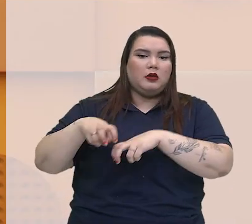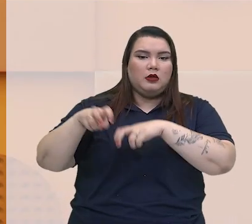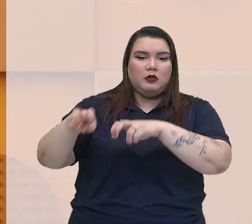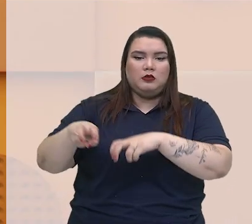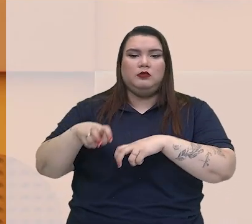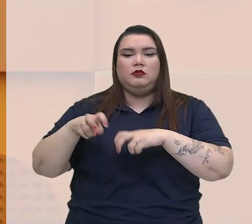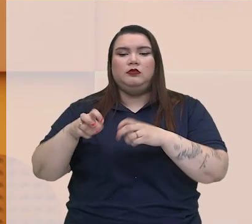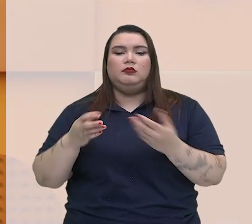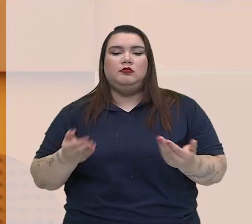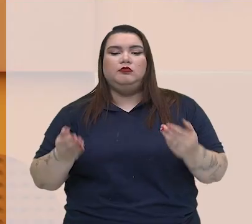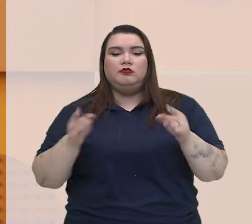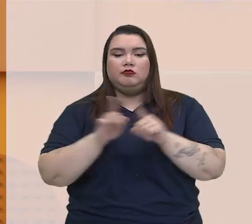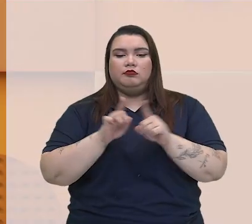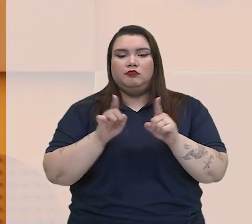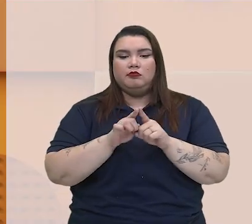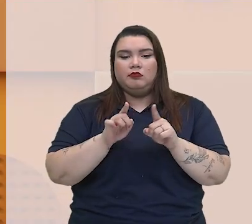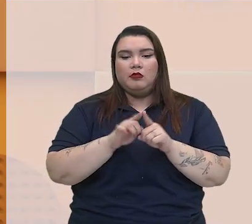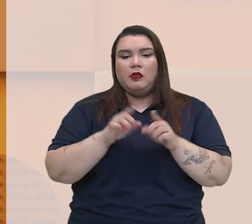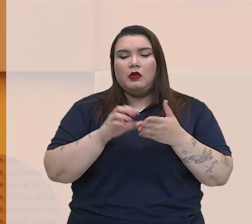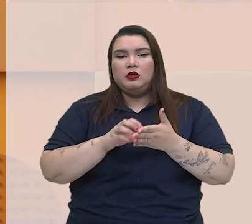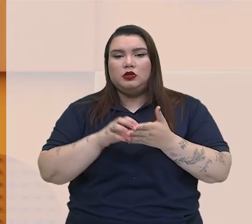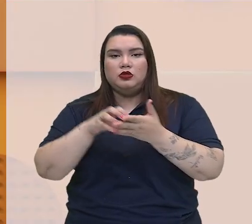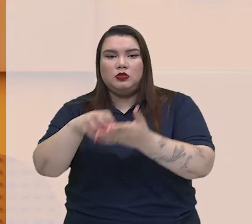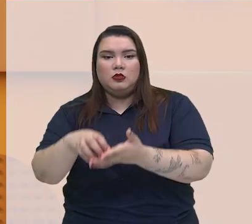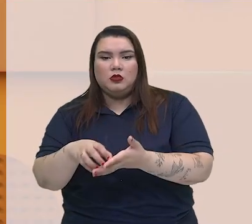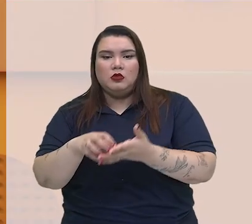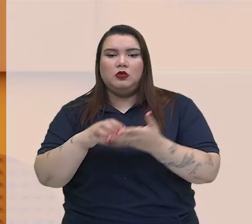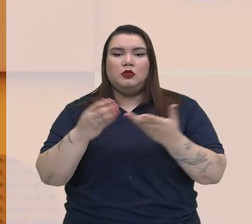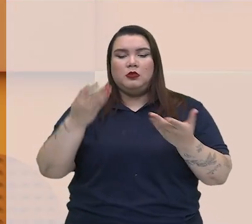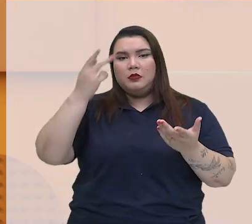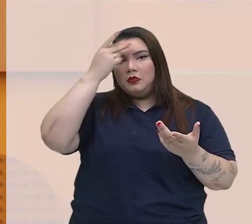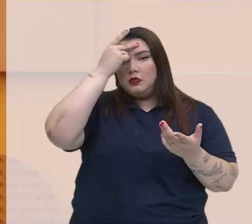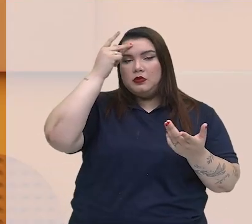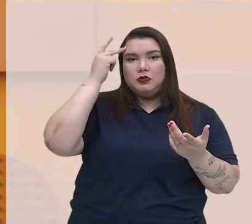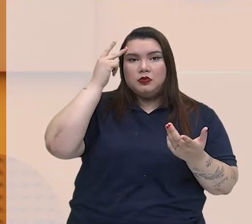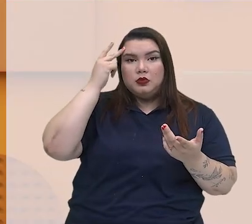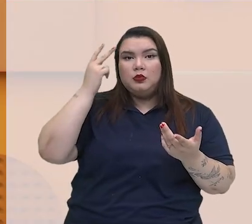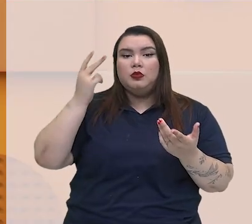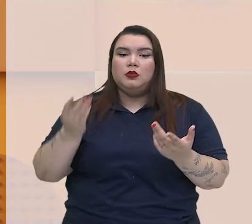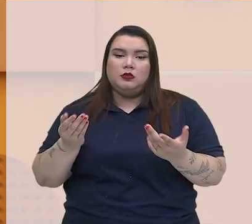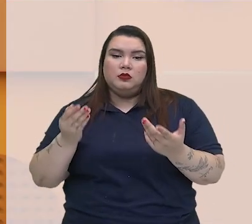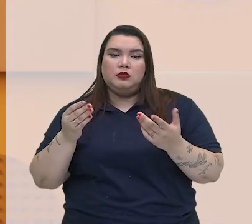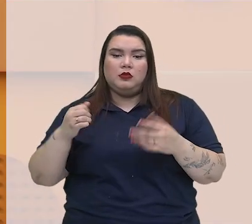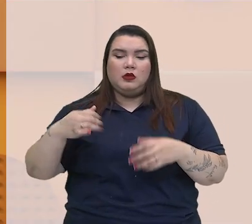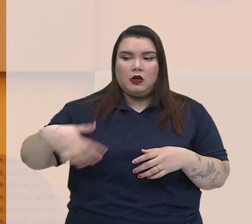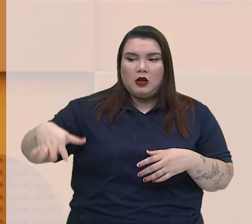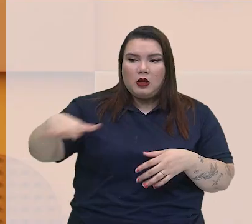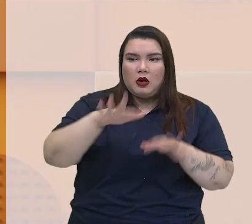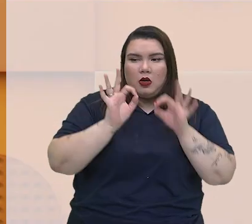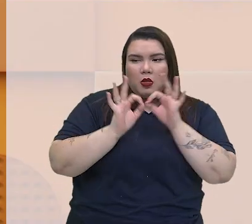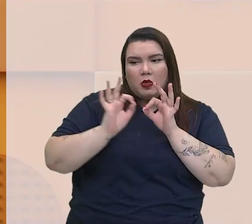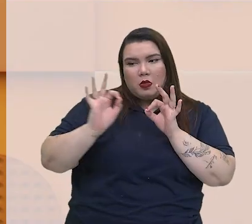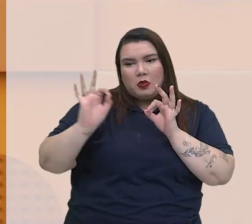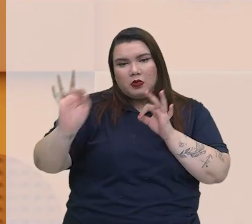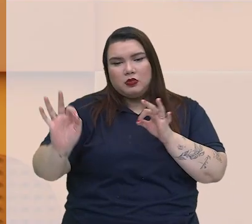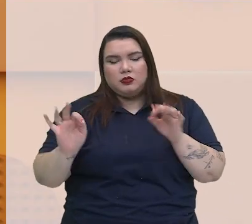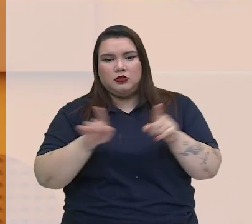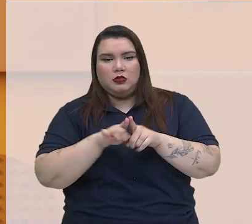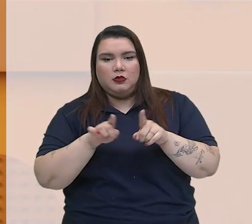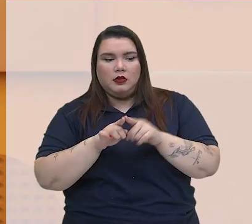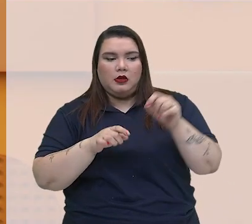serve ali como via de transporte para deslocar pessoas, né, de áreas mais remotas